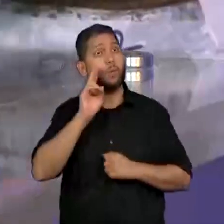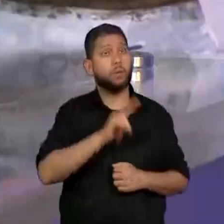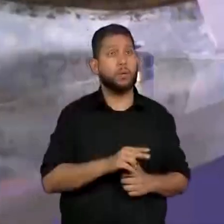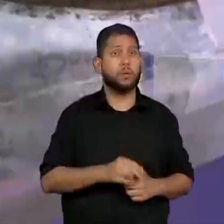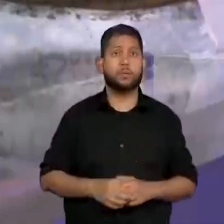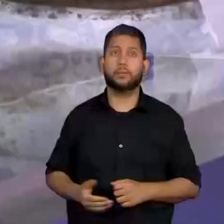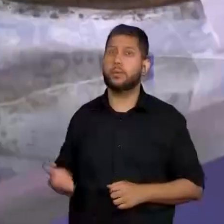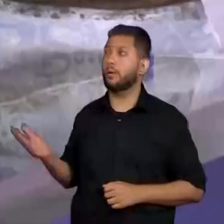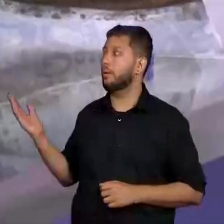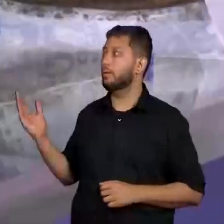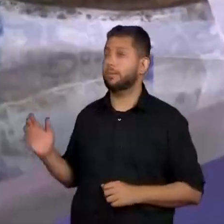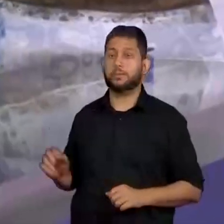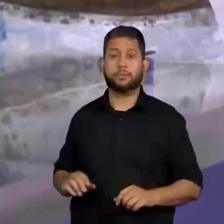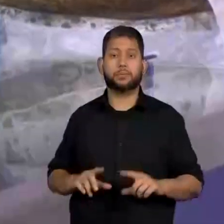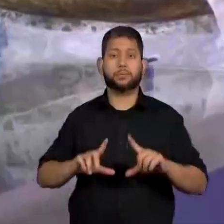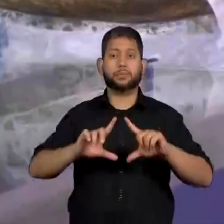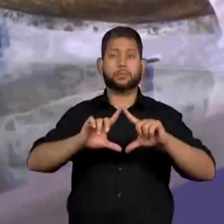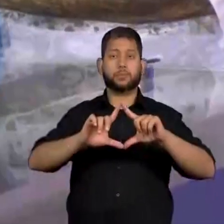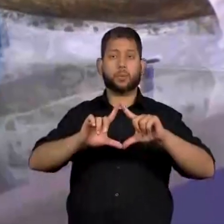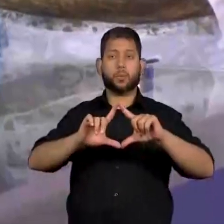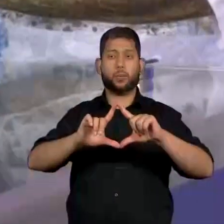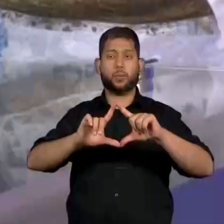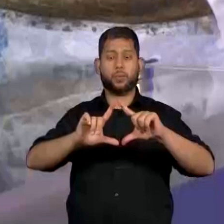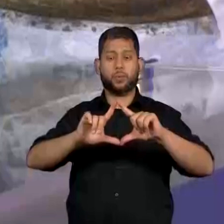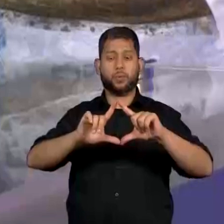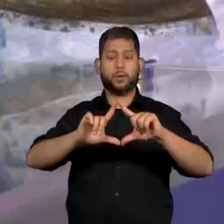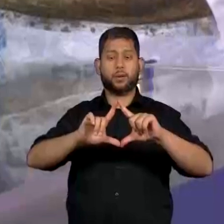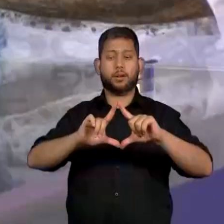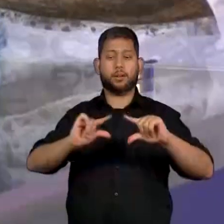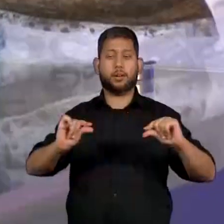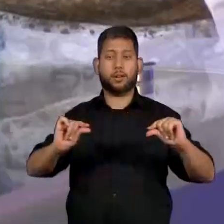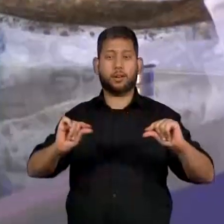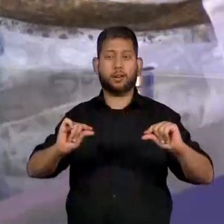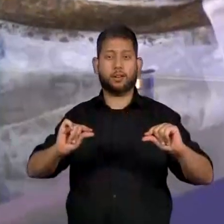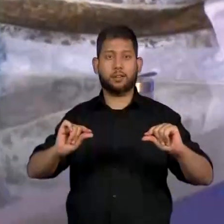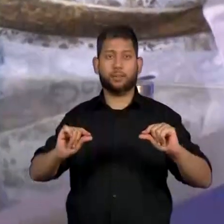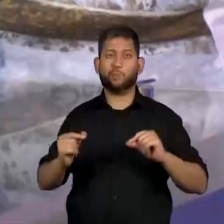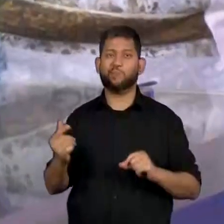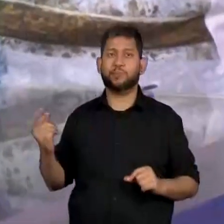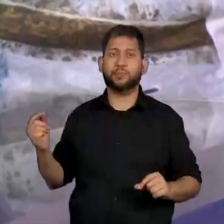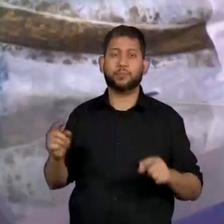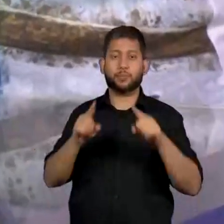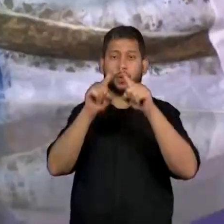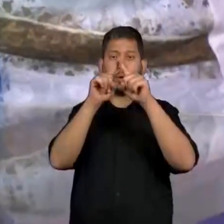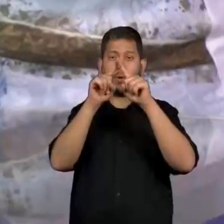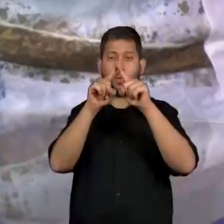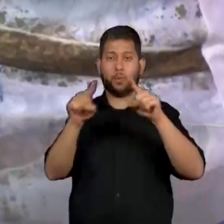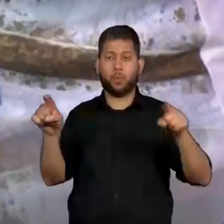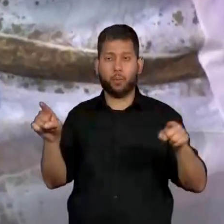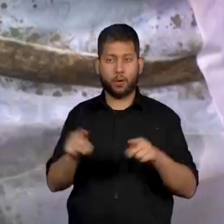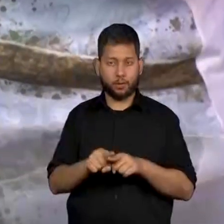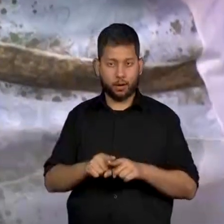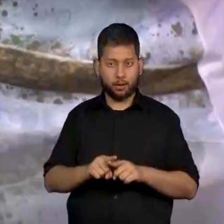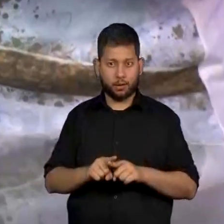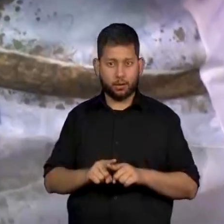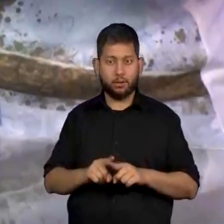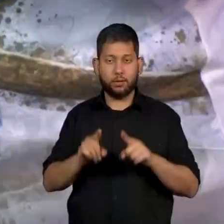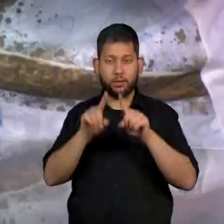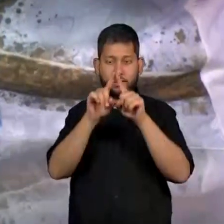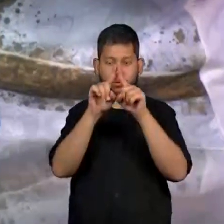ó ficou um quadrado né um diamante e em cima do Triângulo